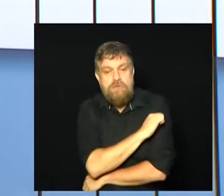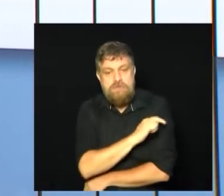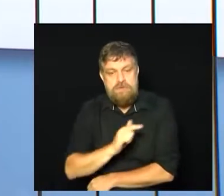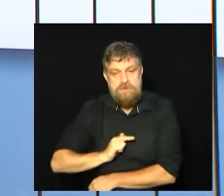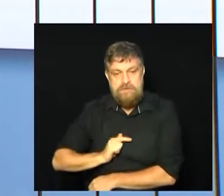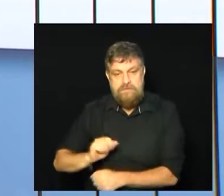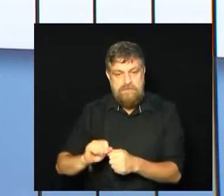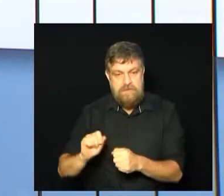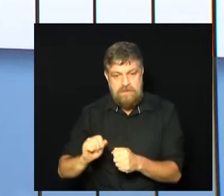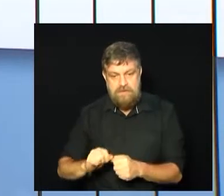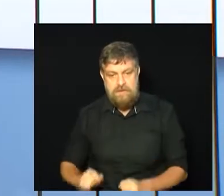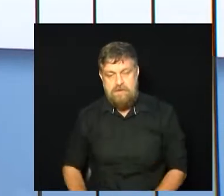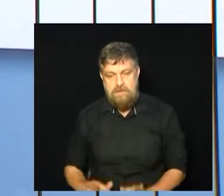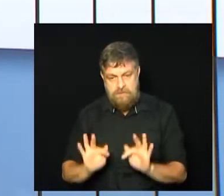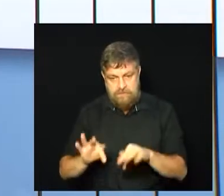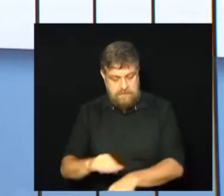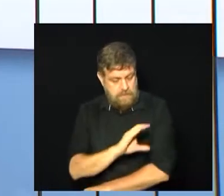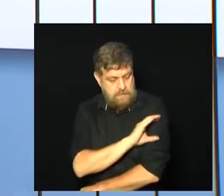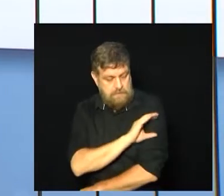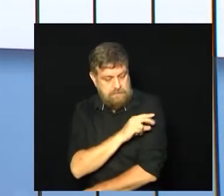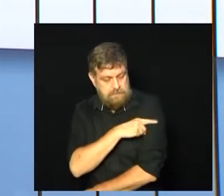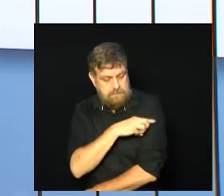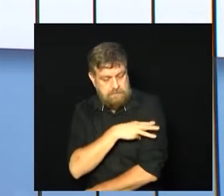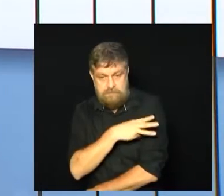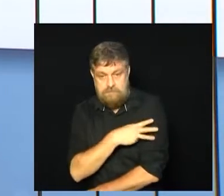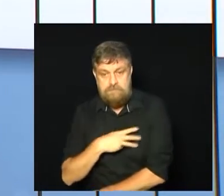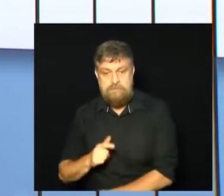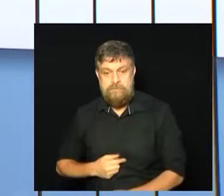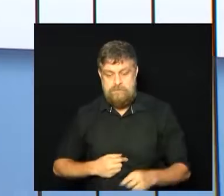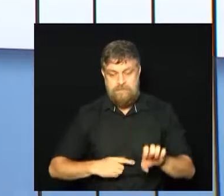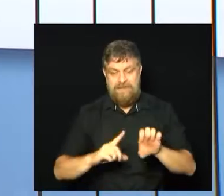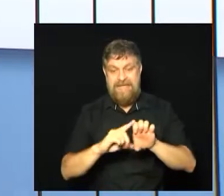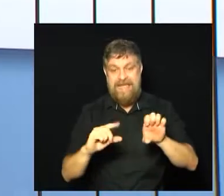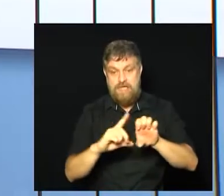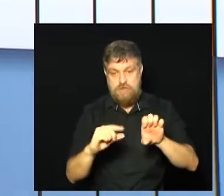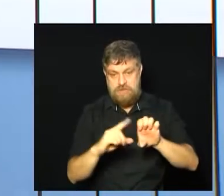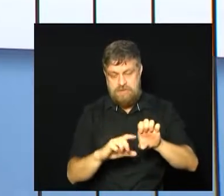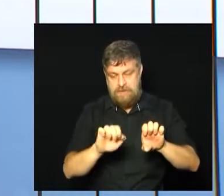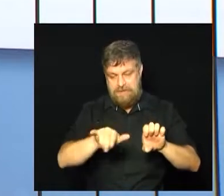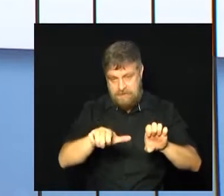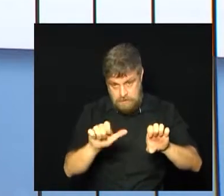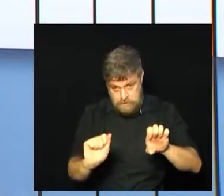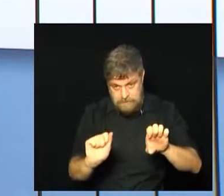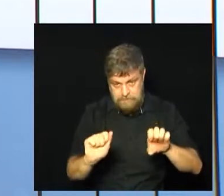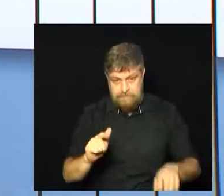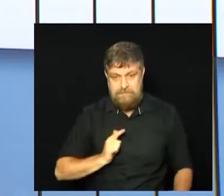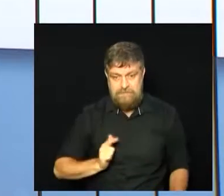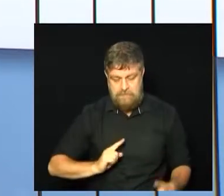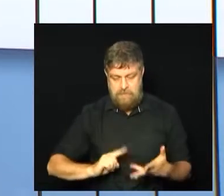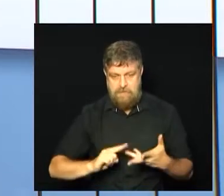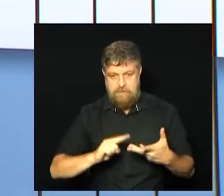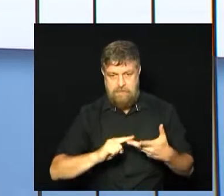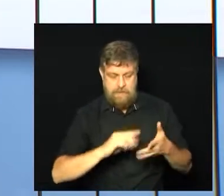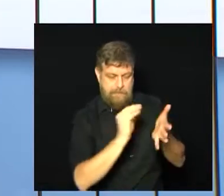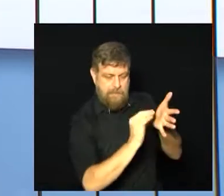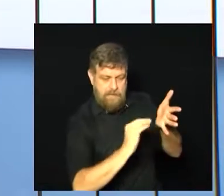o ensino, terminaram o ensino médio através de educação de jovens e adultos, que é o EJA, tá? Então, tem toda a documentação,